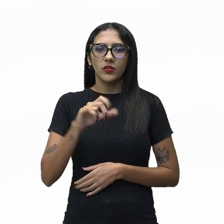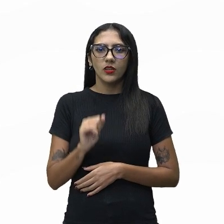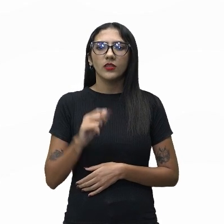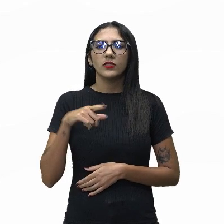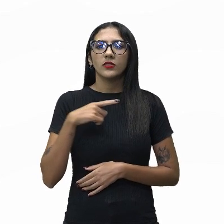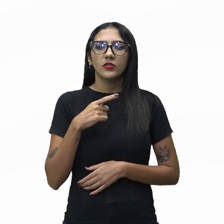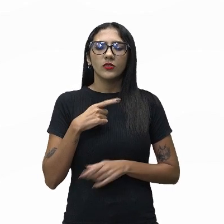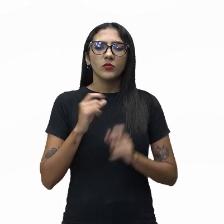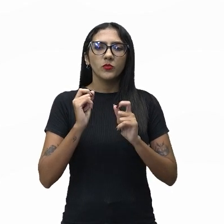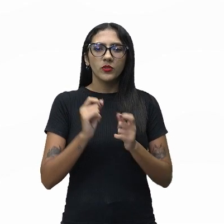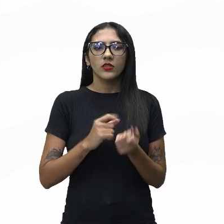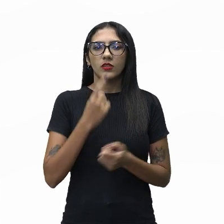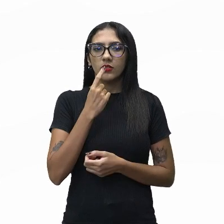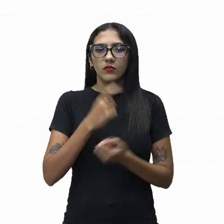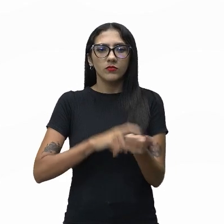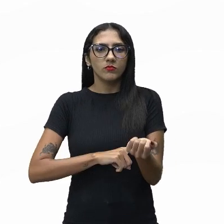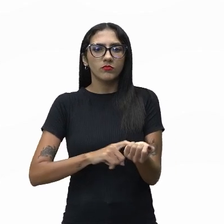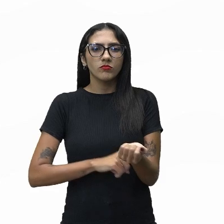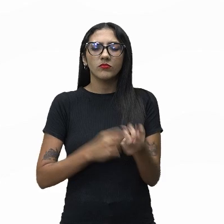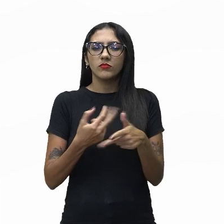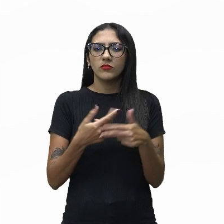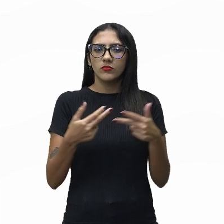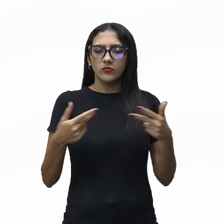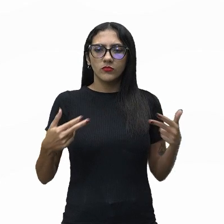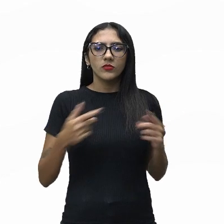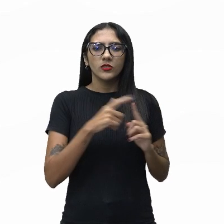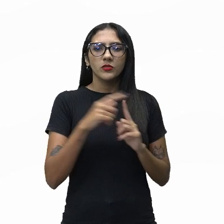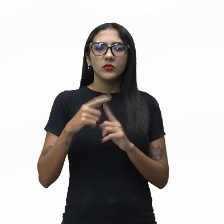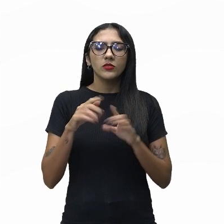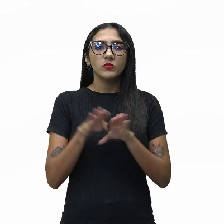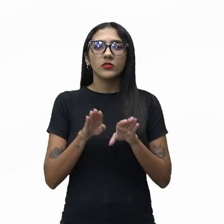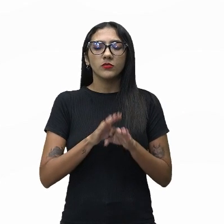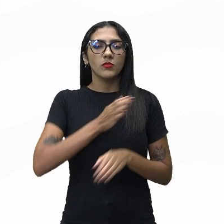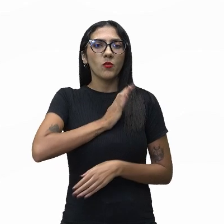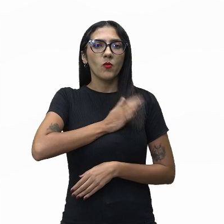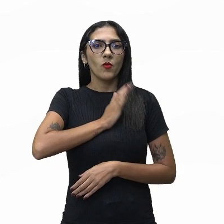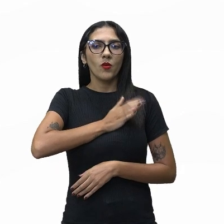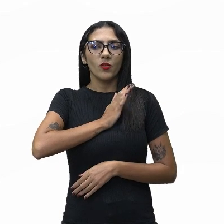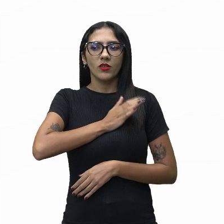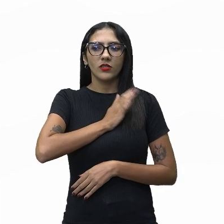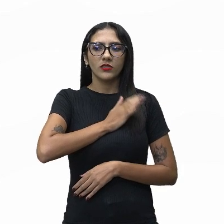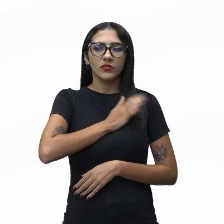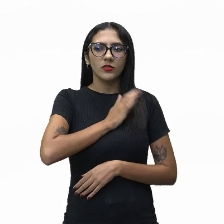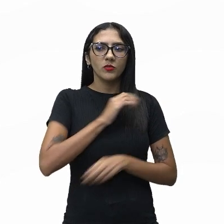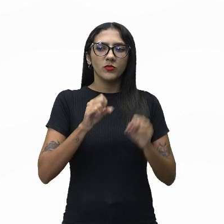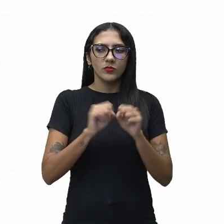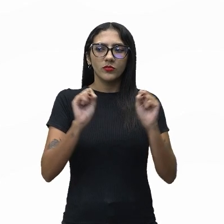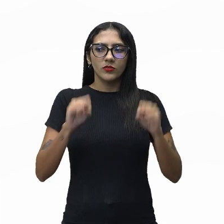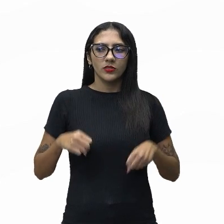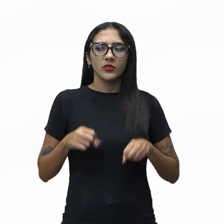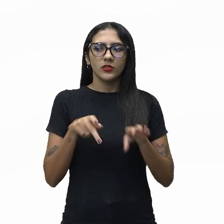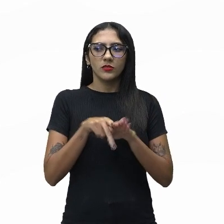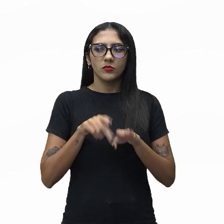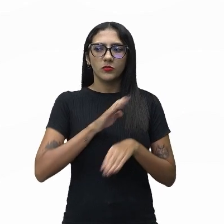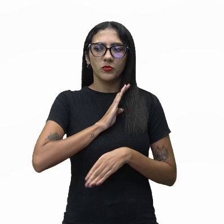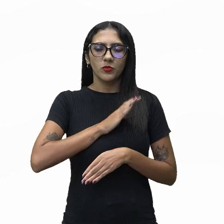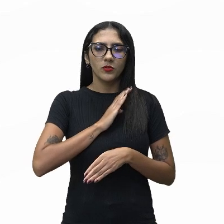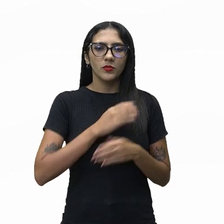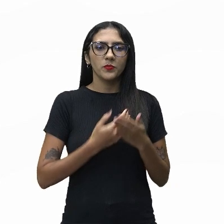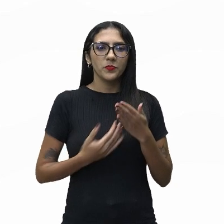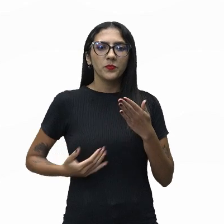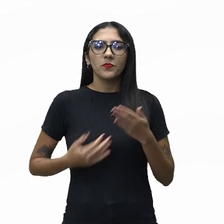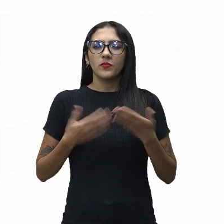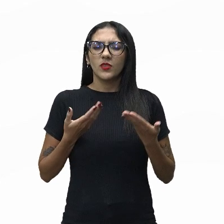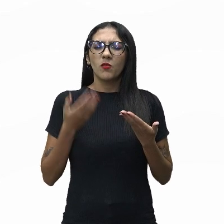rede de vasos sanguíneos de diversos calibres e pelo coração. Então você já deve conhecer aí algumas estruturas,